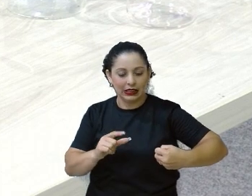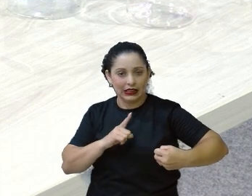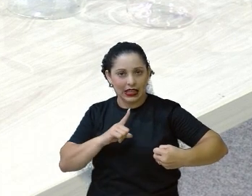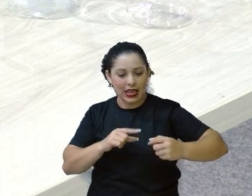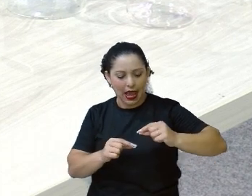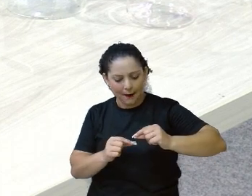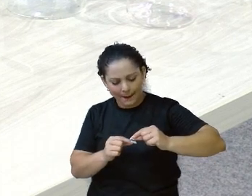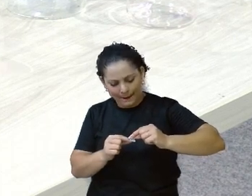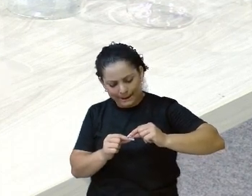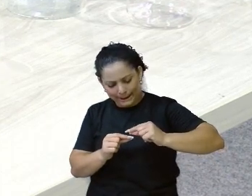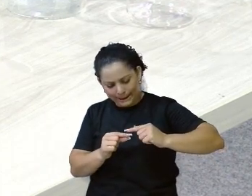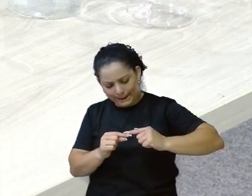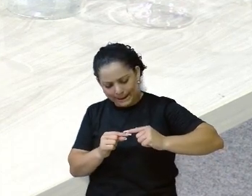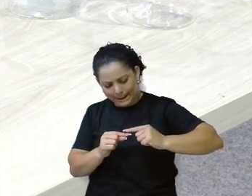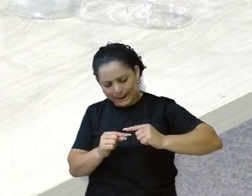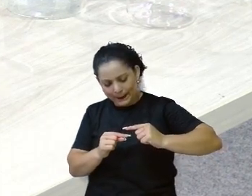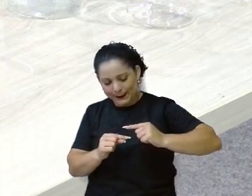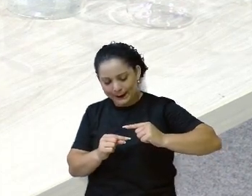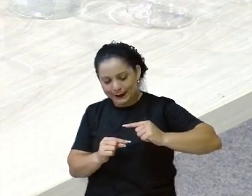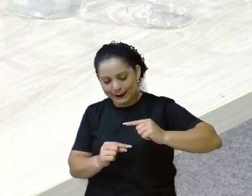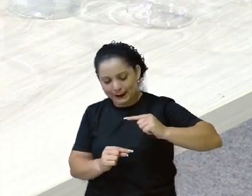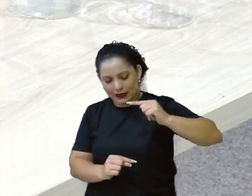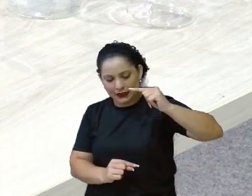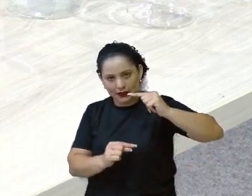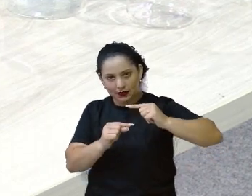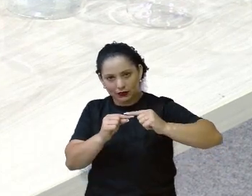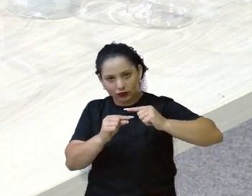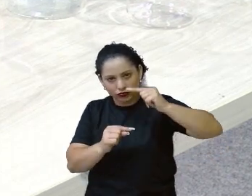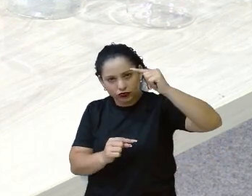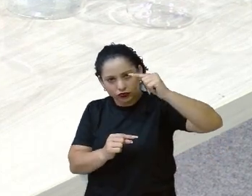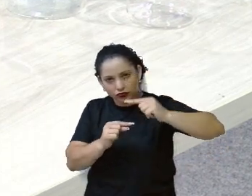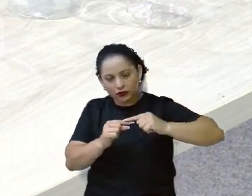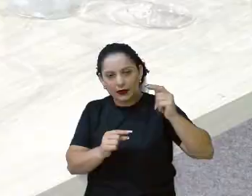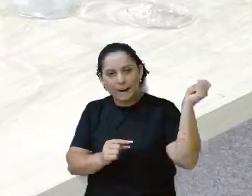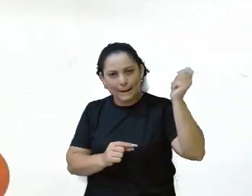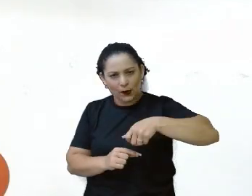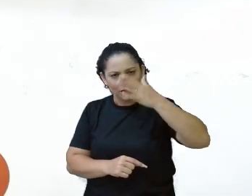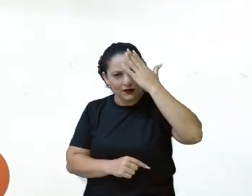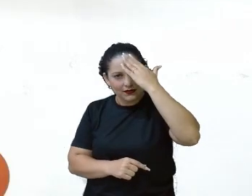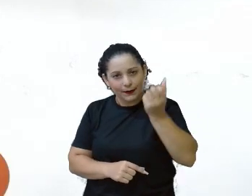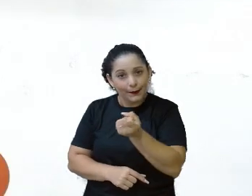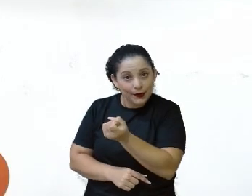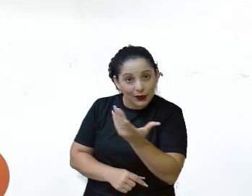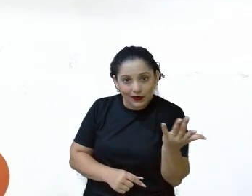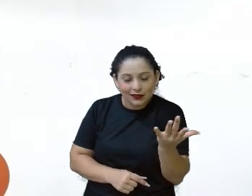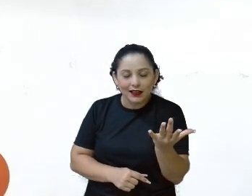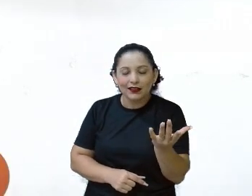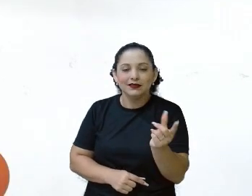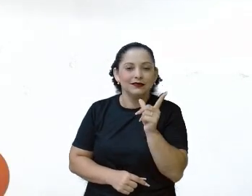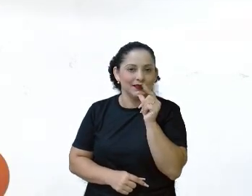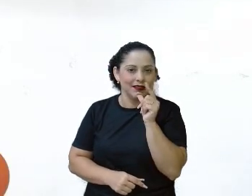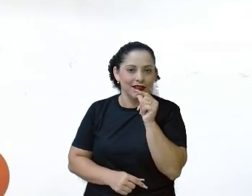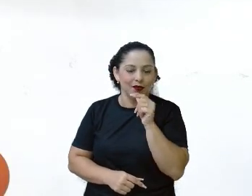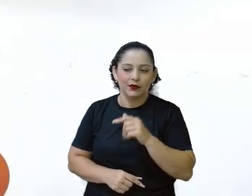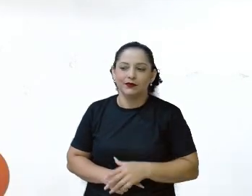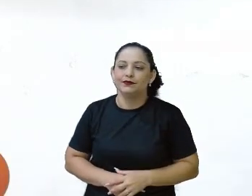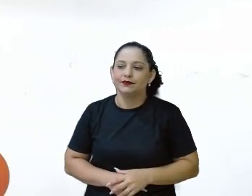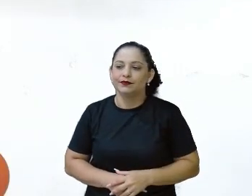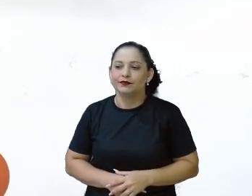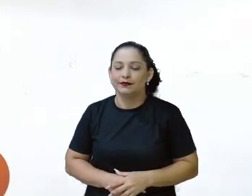de medir a capacidade dos recipientes também, tá? Isso aqui a gente pode utilizar, estes